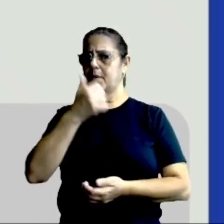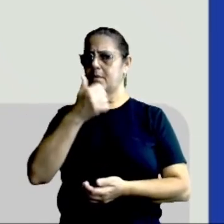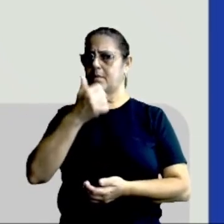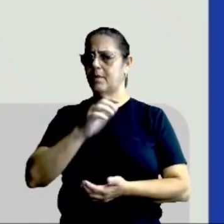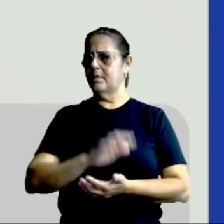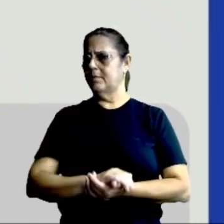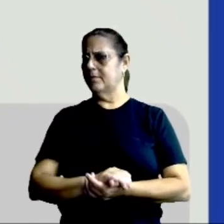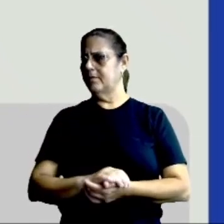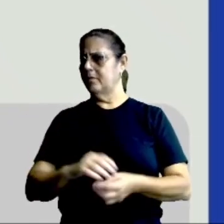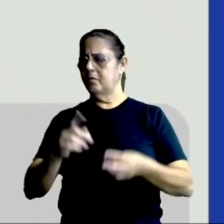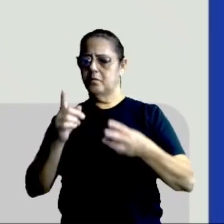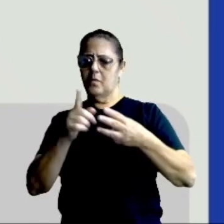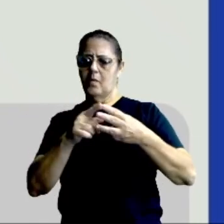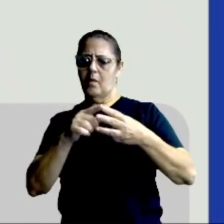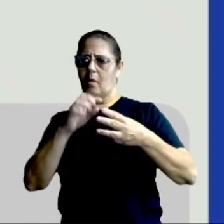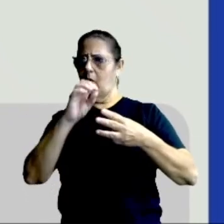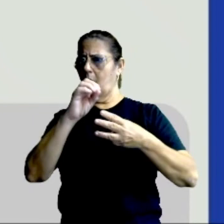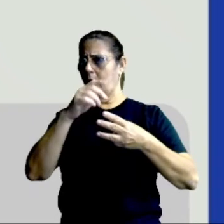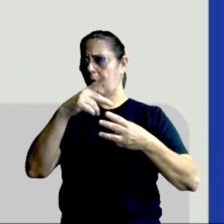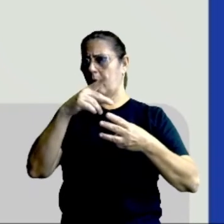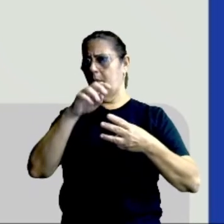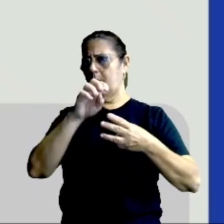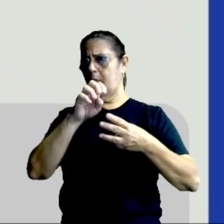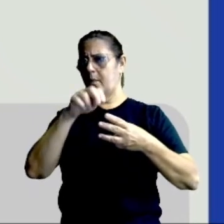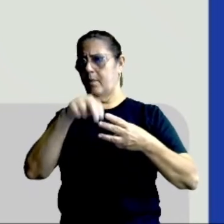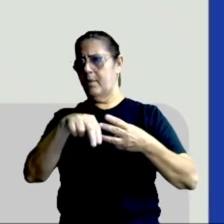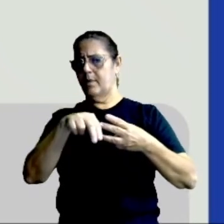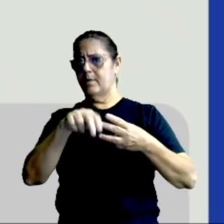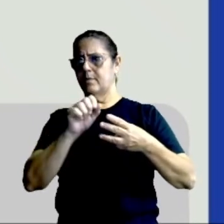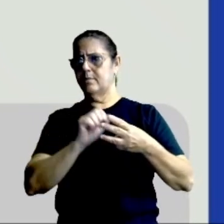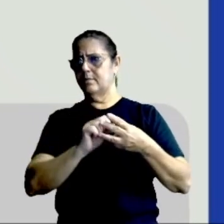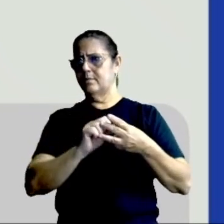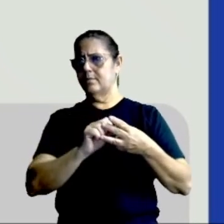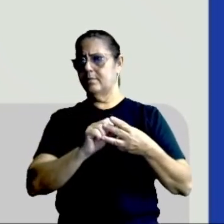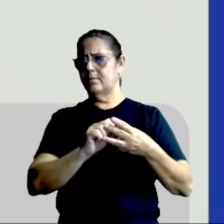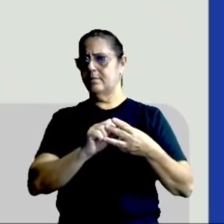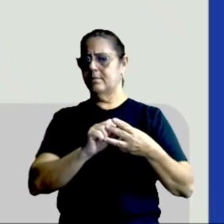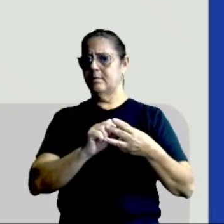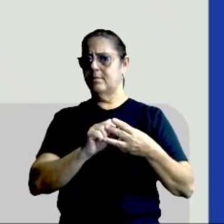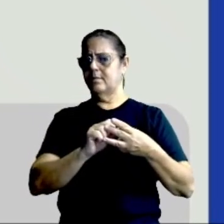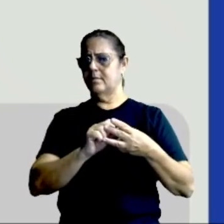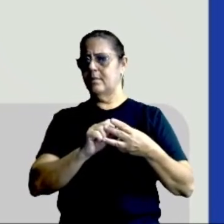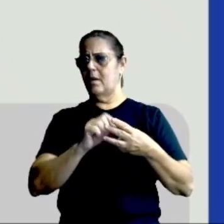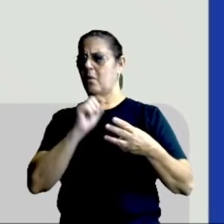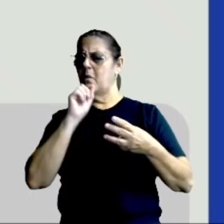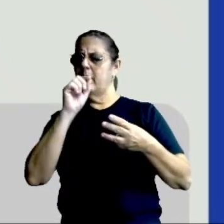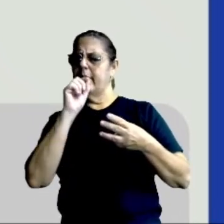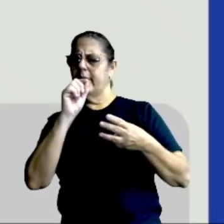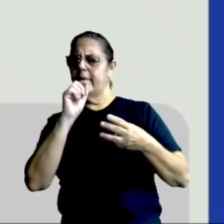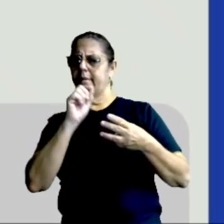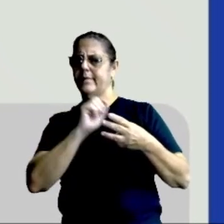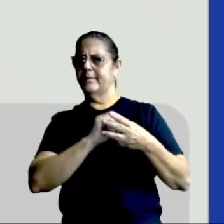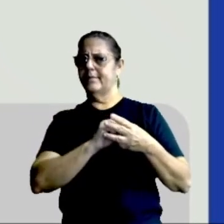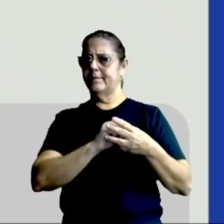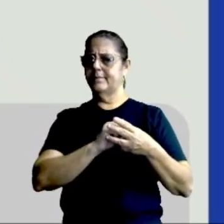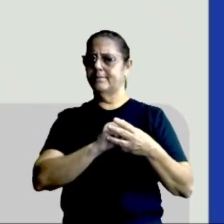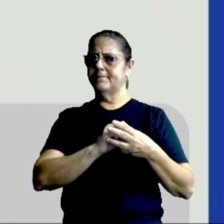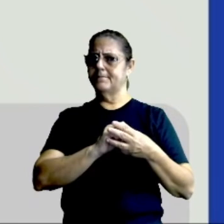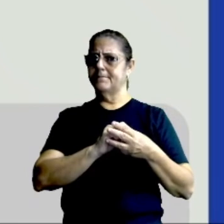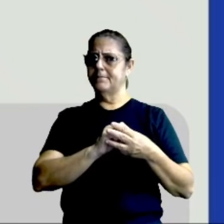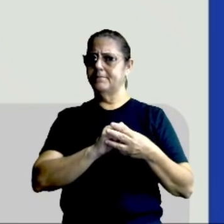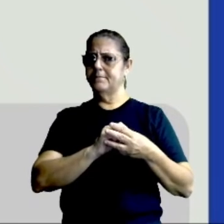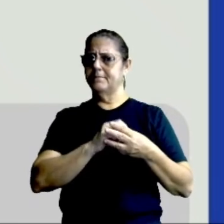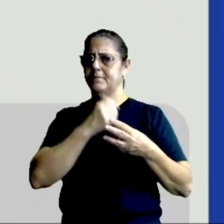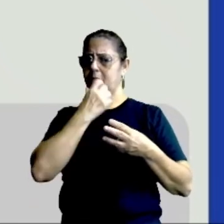questão. Open, você vai analisar aí. Open te remete ao quê? Já que a gente